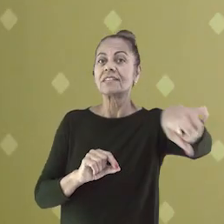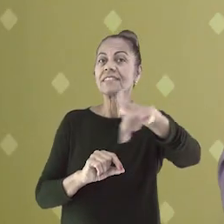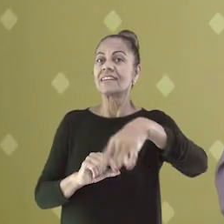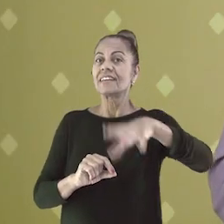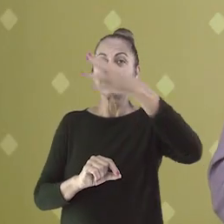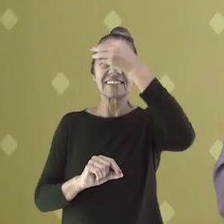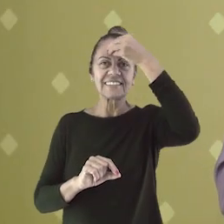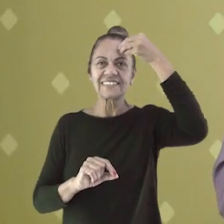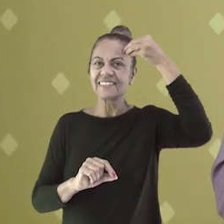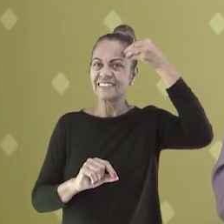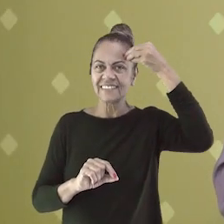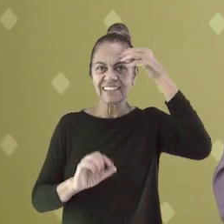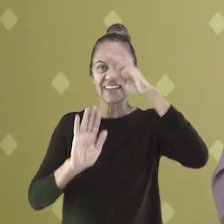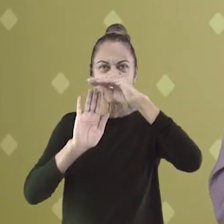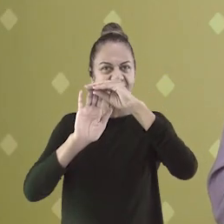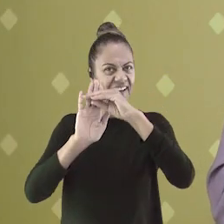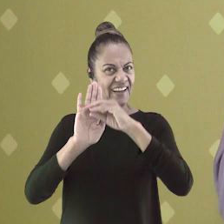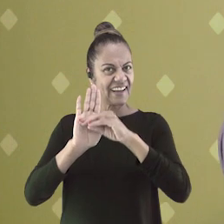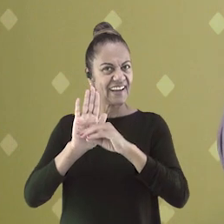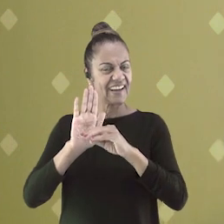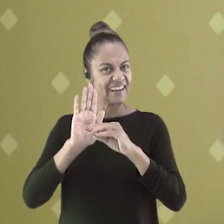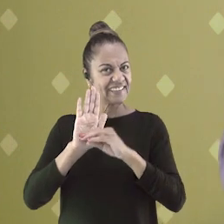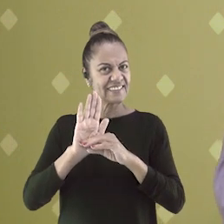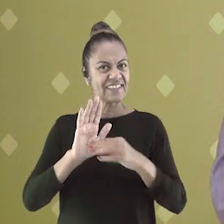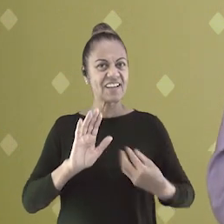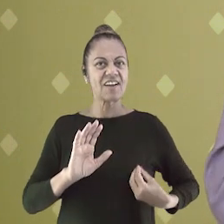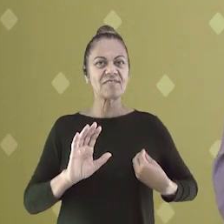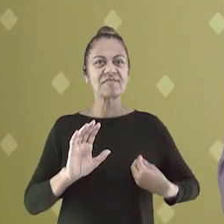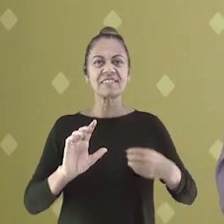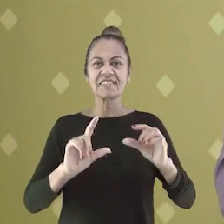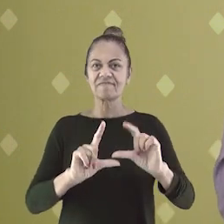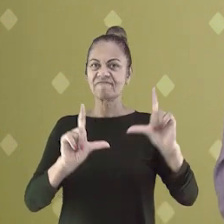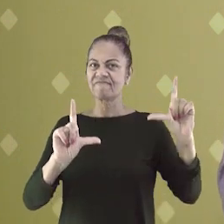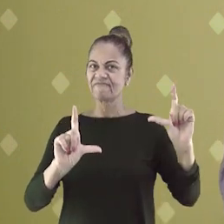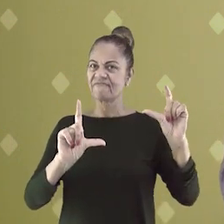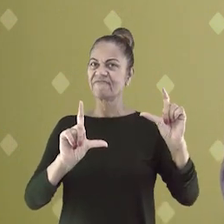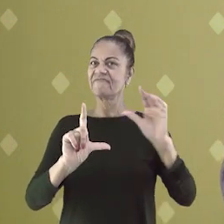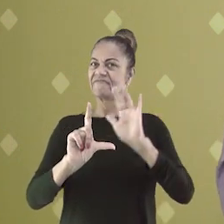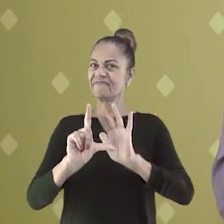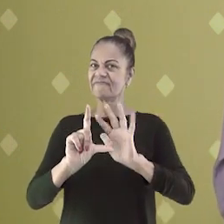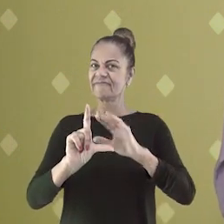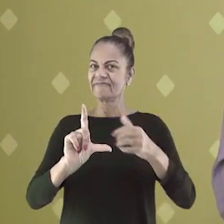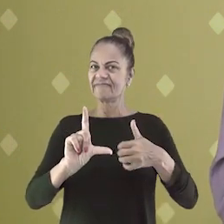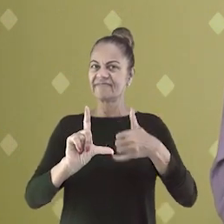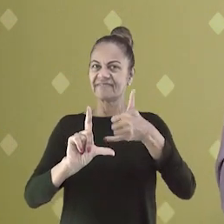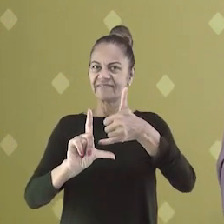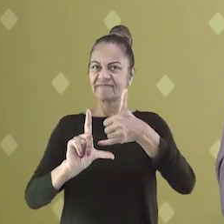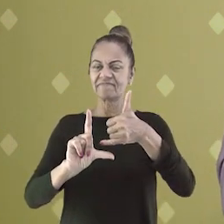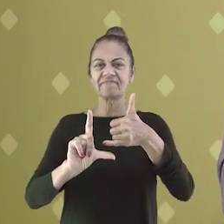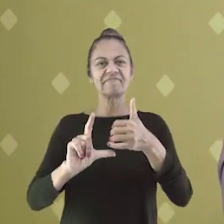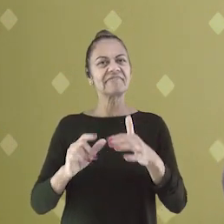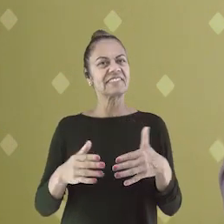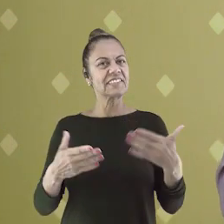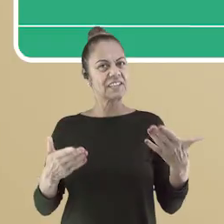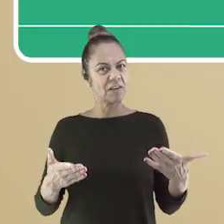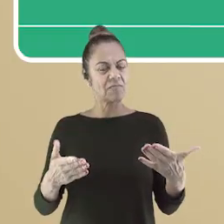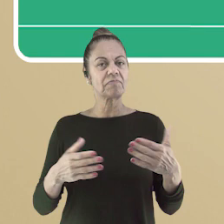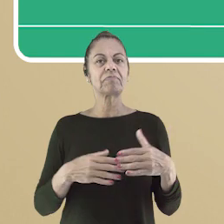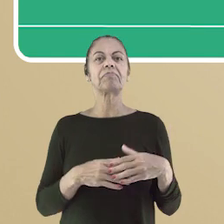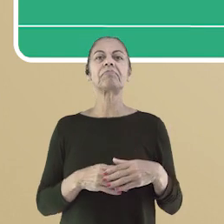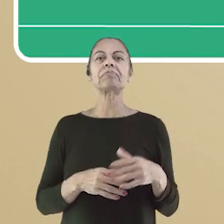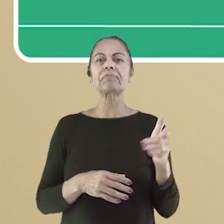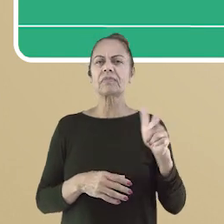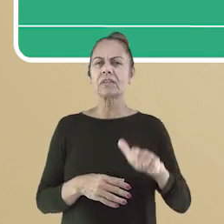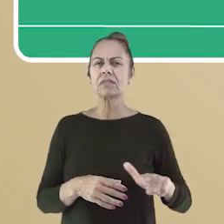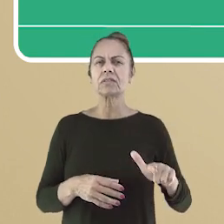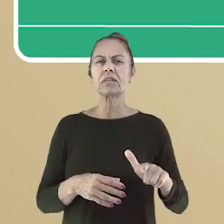não pode esquecer de registrar a sua presença usando esse QR Code que vai aparecer em sua tela com seu celular, combinado?